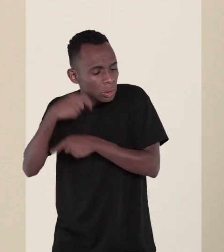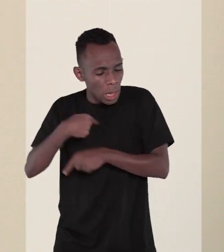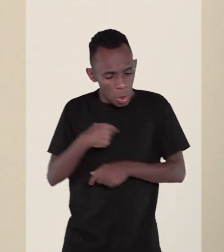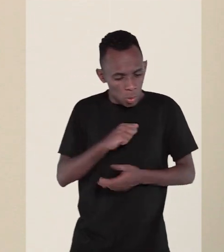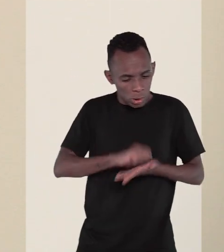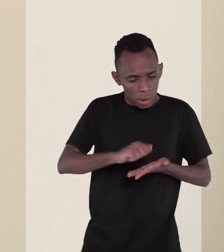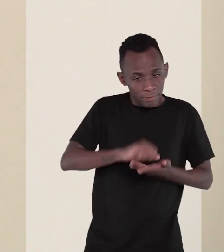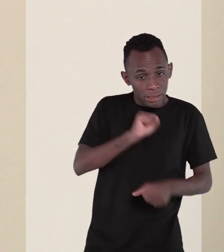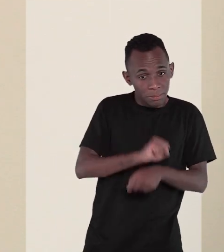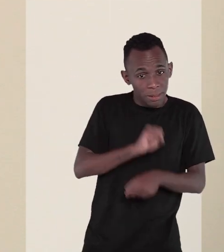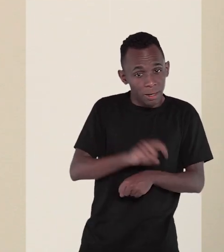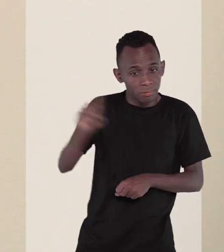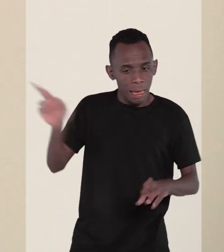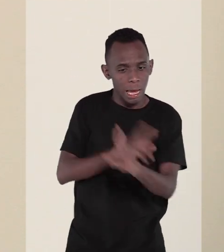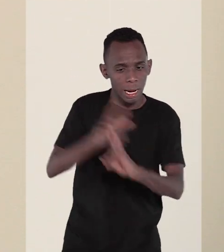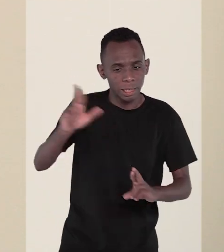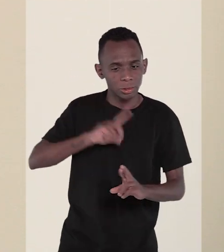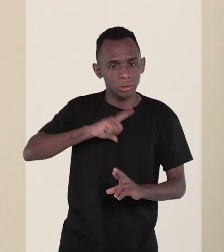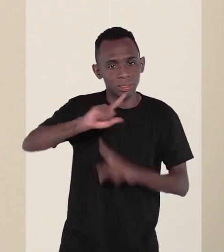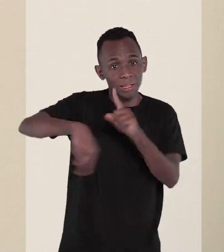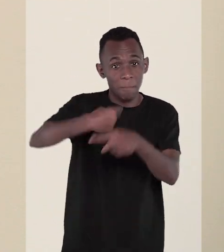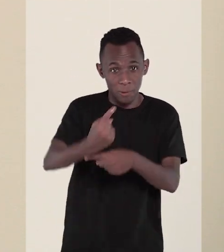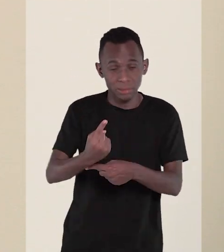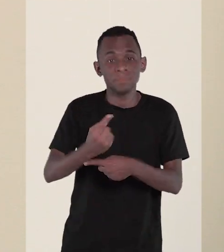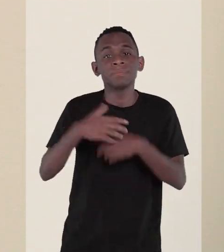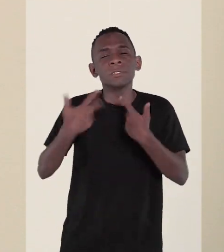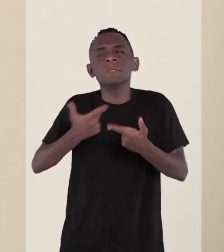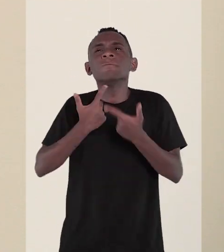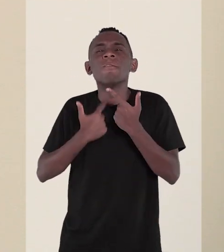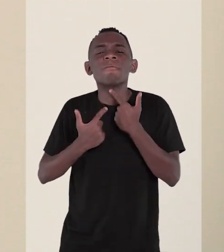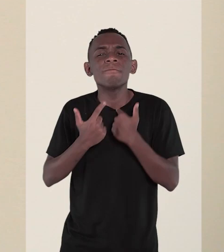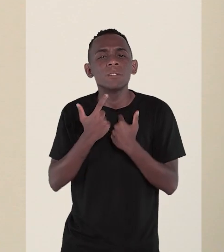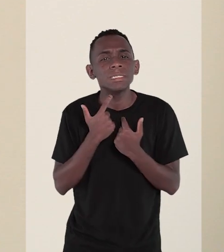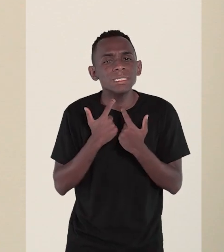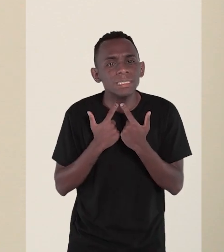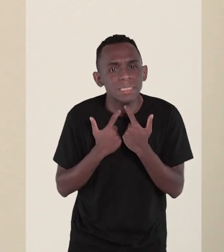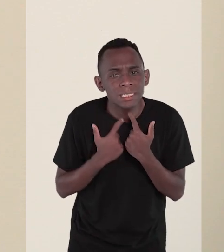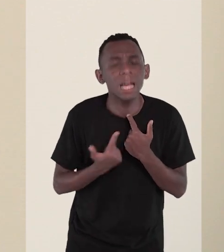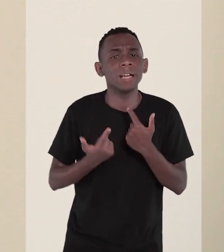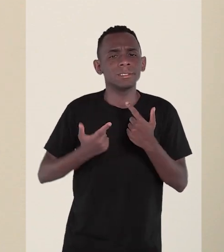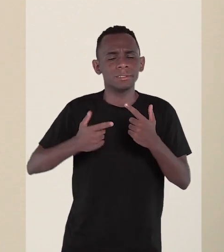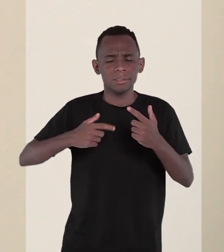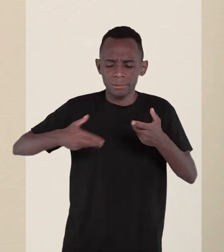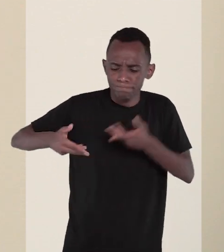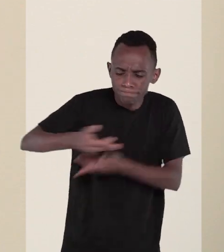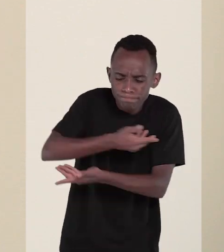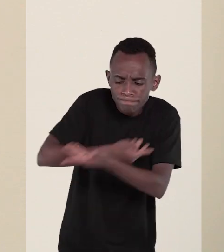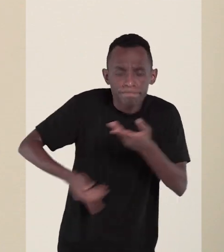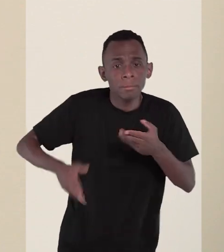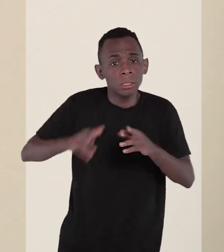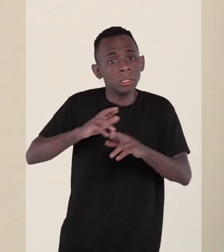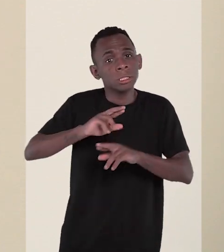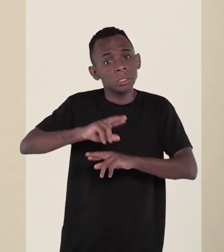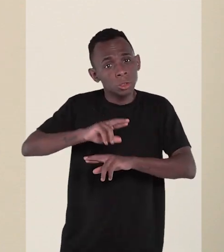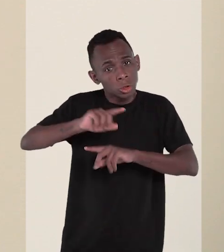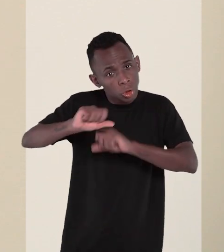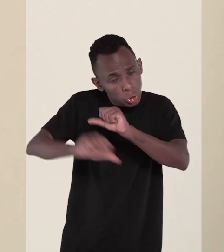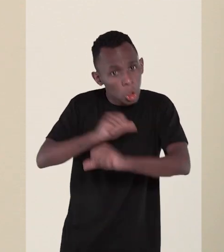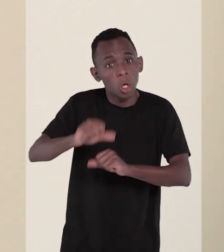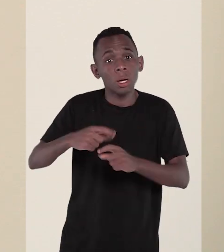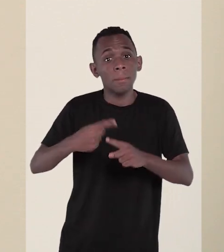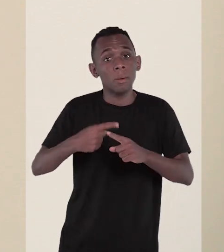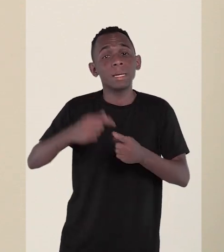escrevendo. Fico aqui esperando você ouvir. Né? Então, nessa vontade dessa troca mesmo.